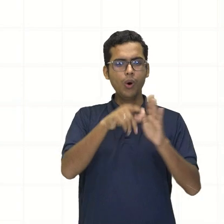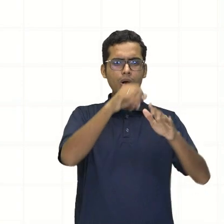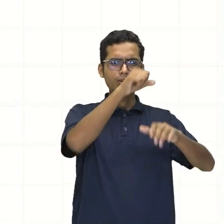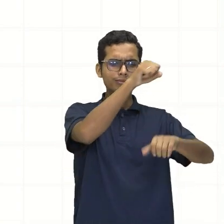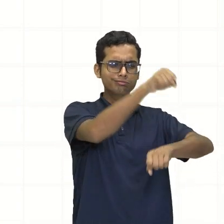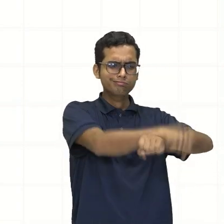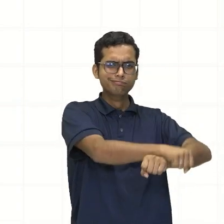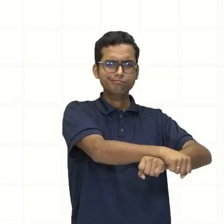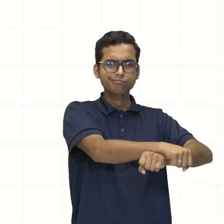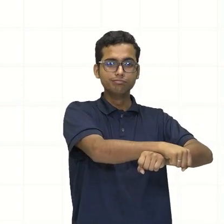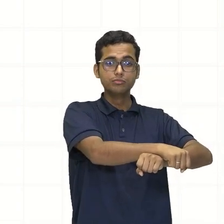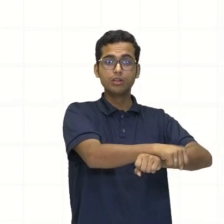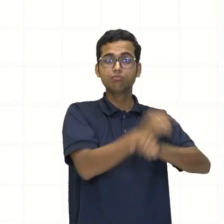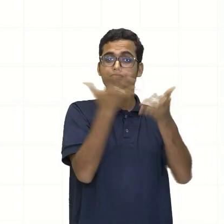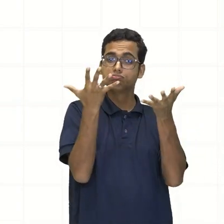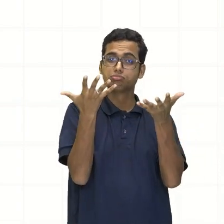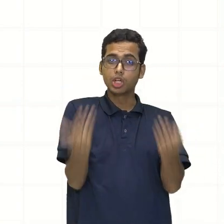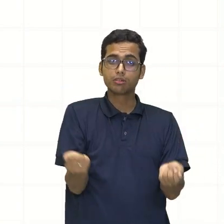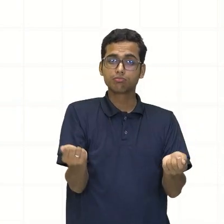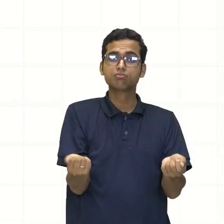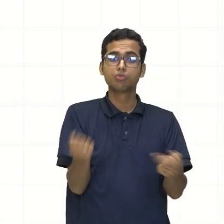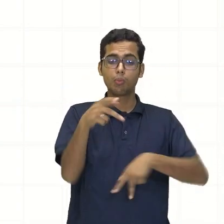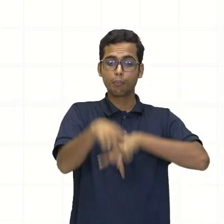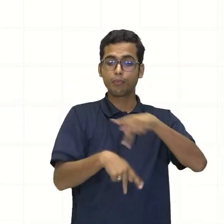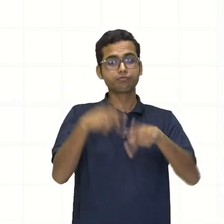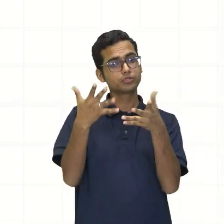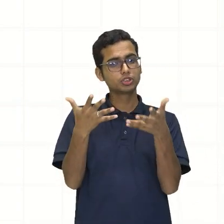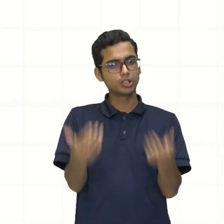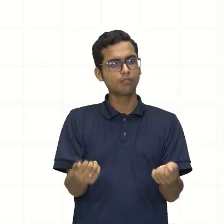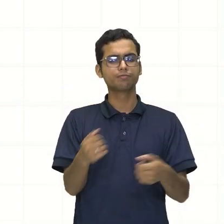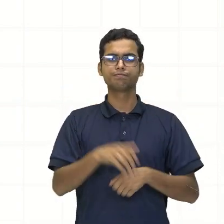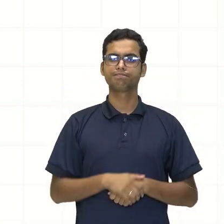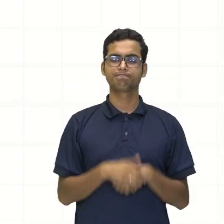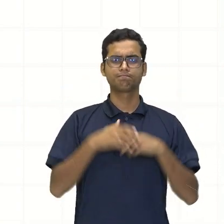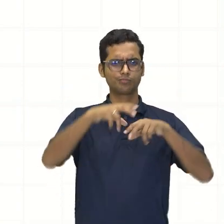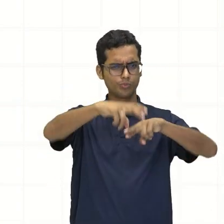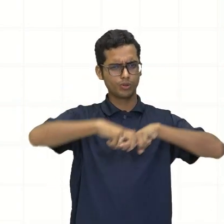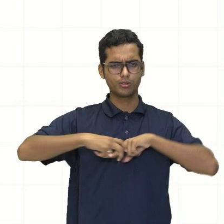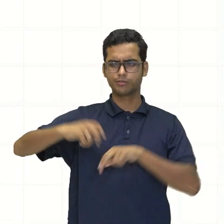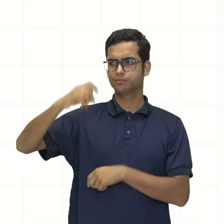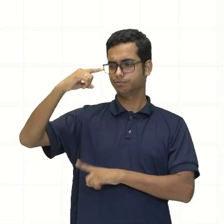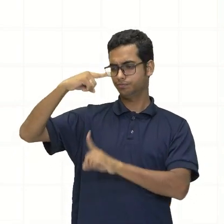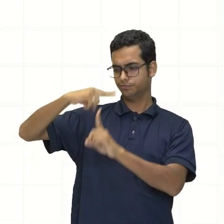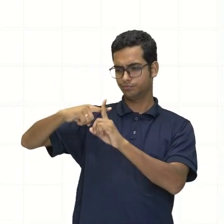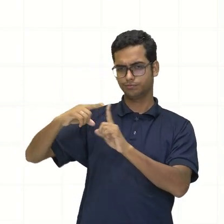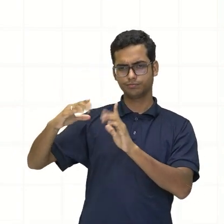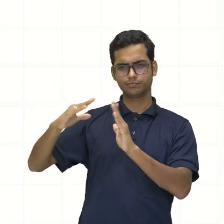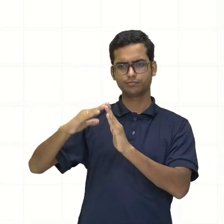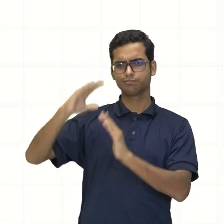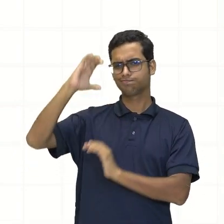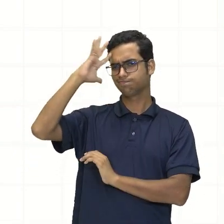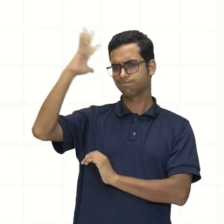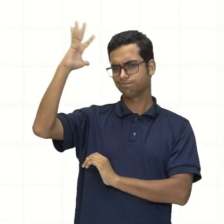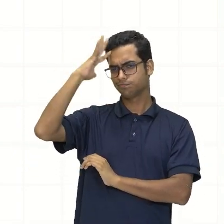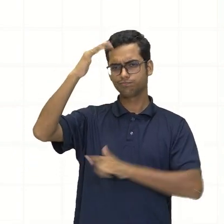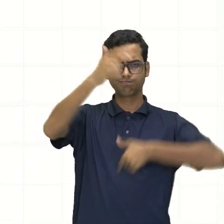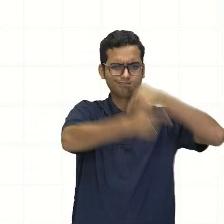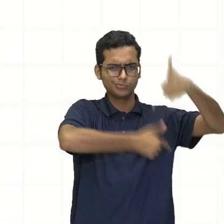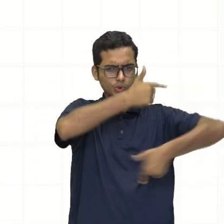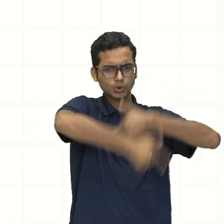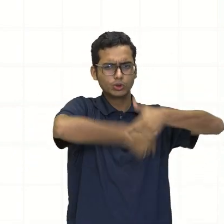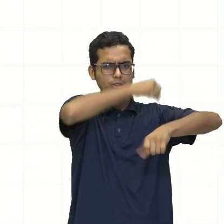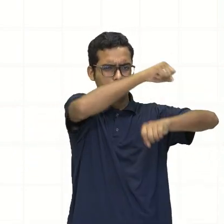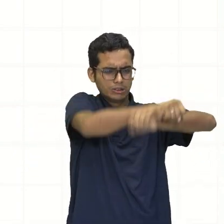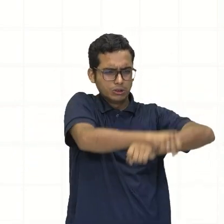permitida, certo? Por quê? Porque a igreja pensava que através do trabalho exaustivo,